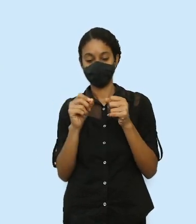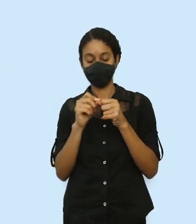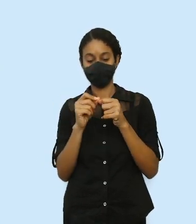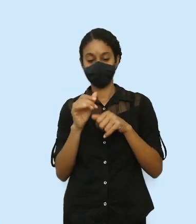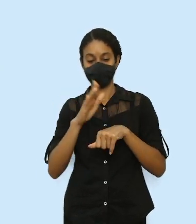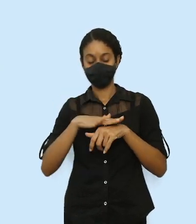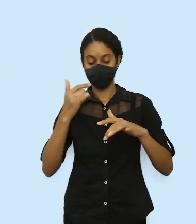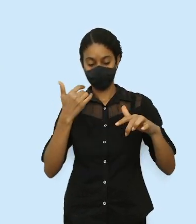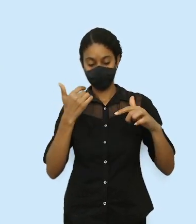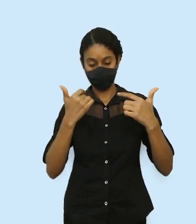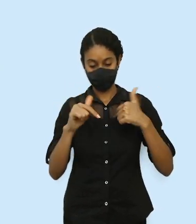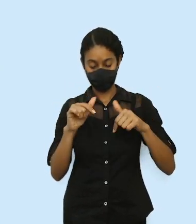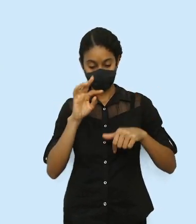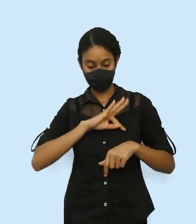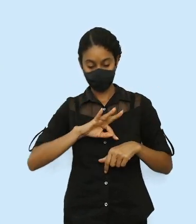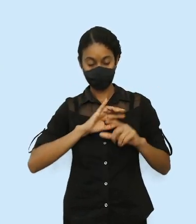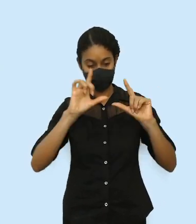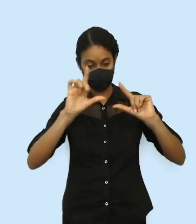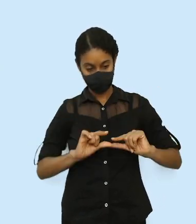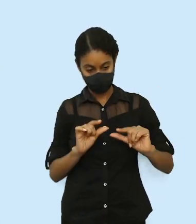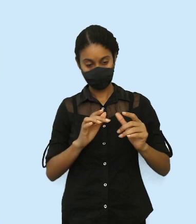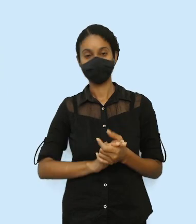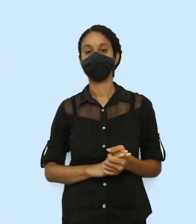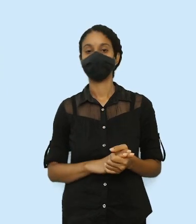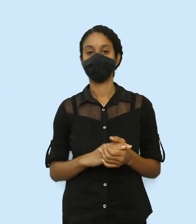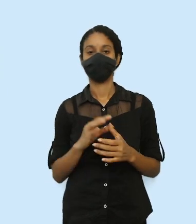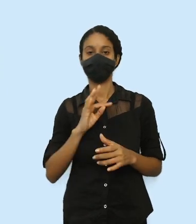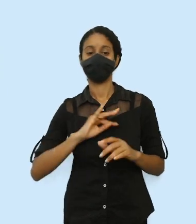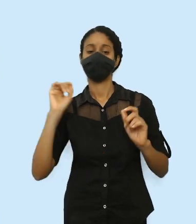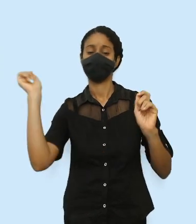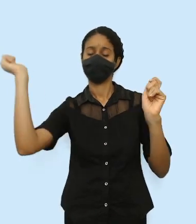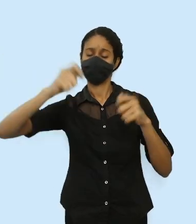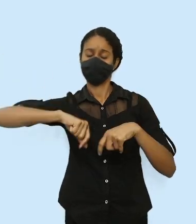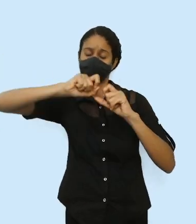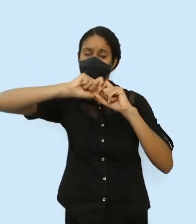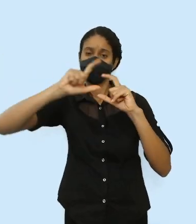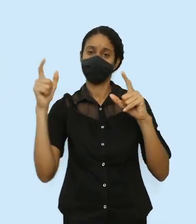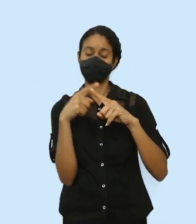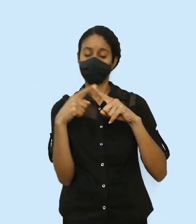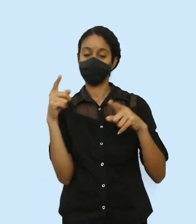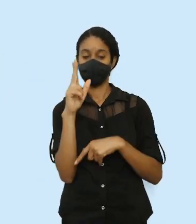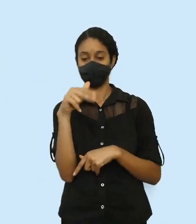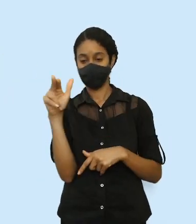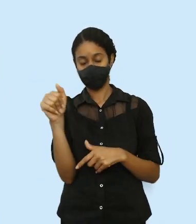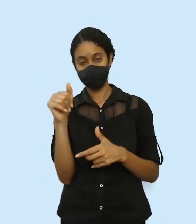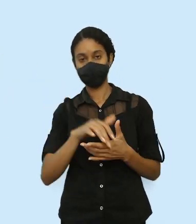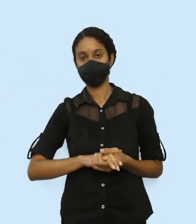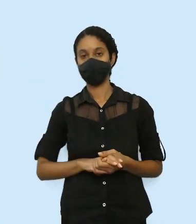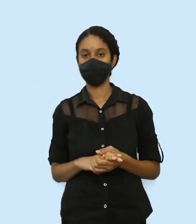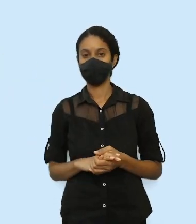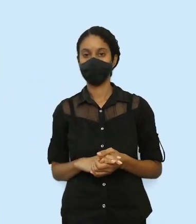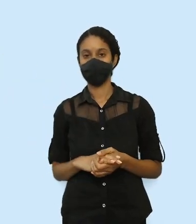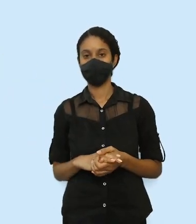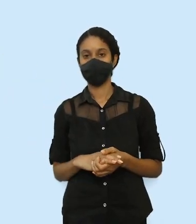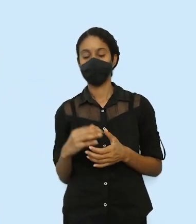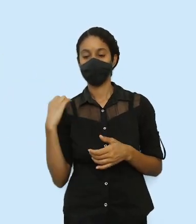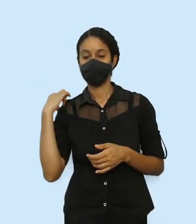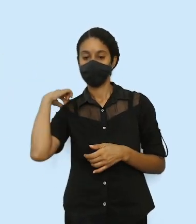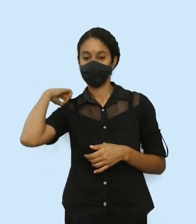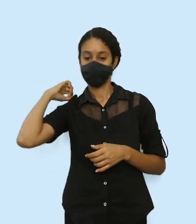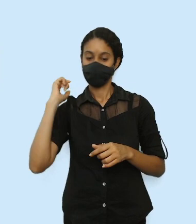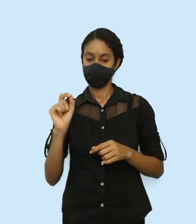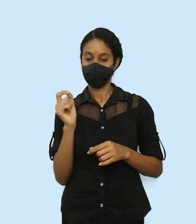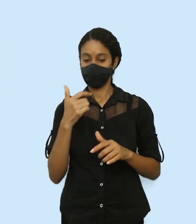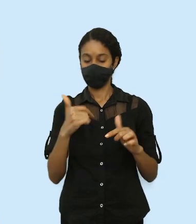mais por salários cada vez menores. O salário ele pode até aumentar, mas nunca será exatamente aquilo que o